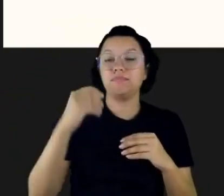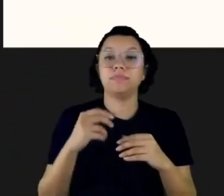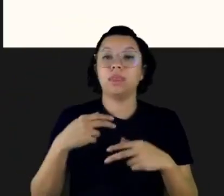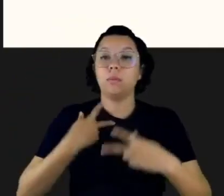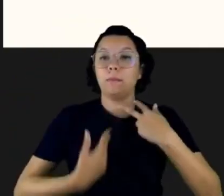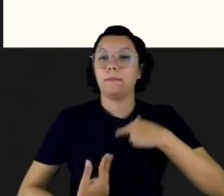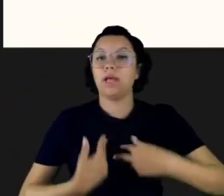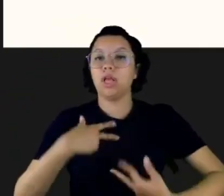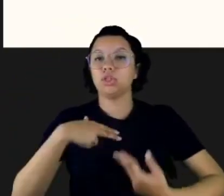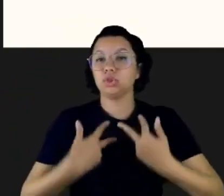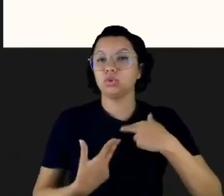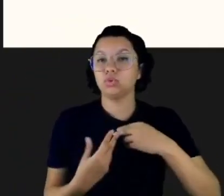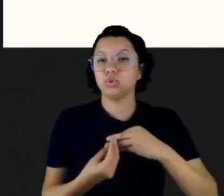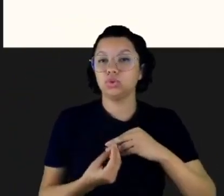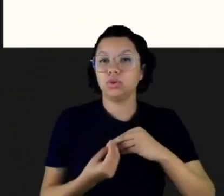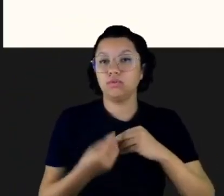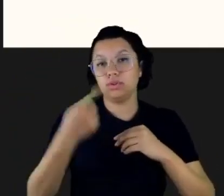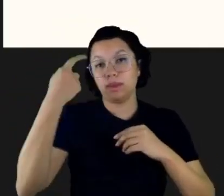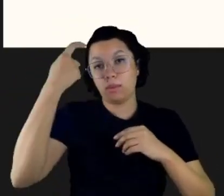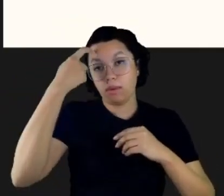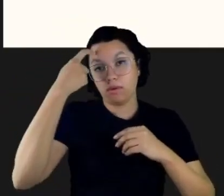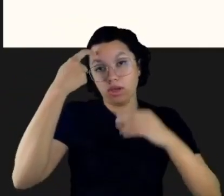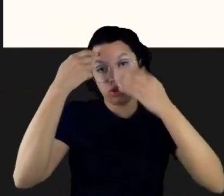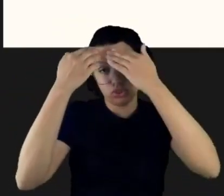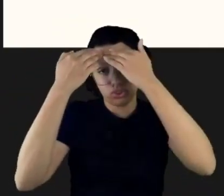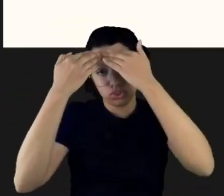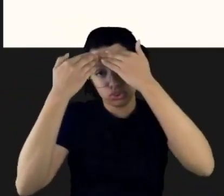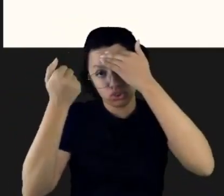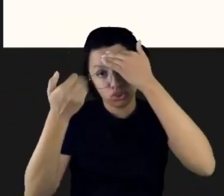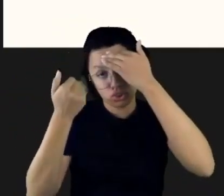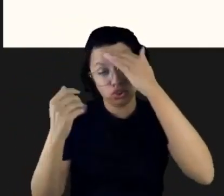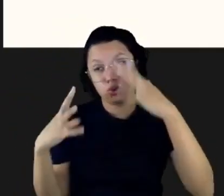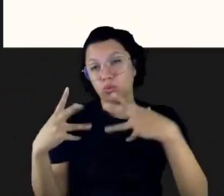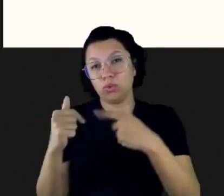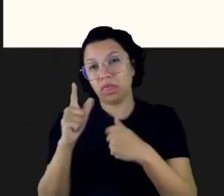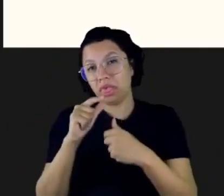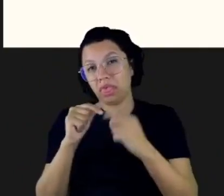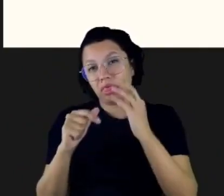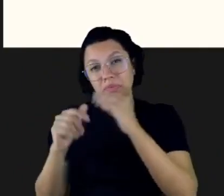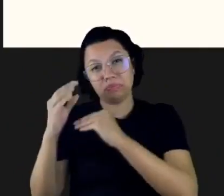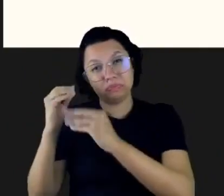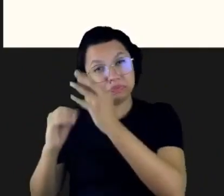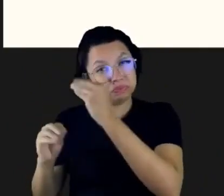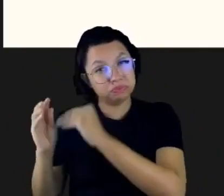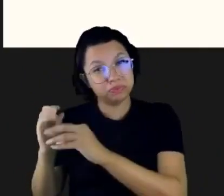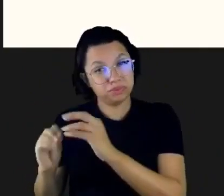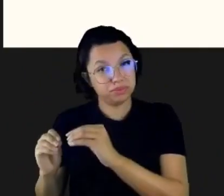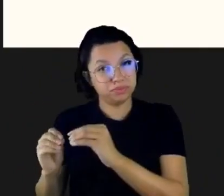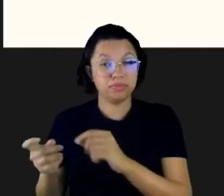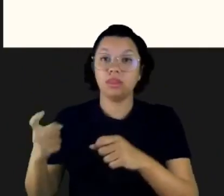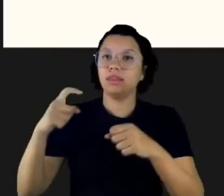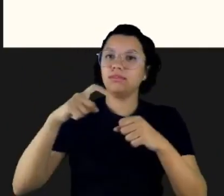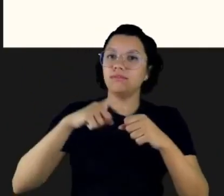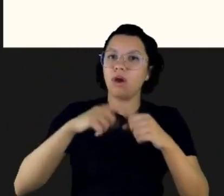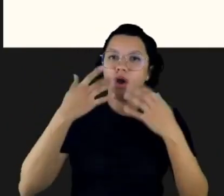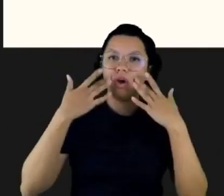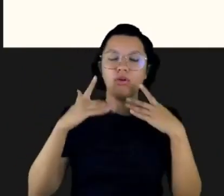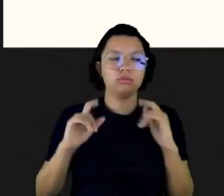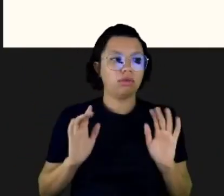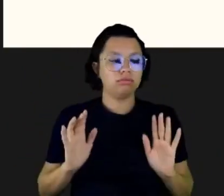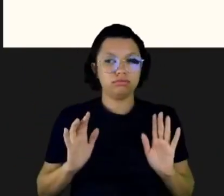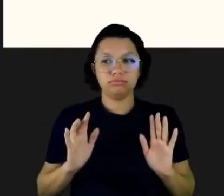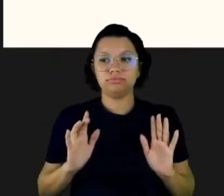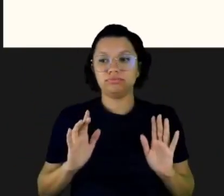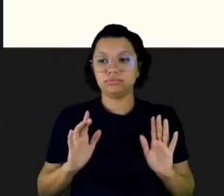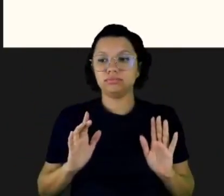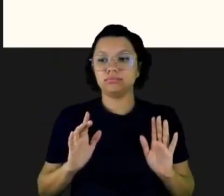esse líquido e o quadro neurológico, o quadro cognitivo é restabelecido. Distúrbios hidroeletrolíticos e a demência